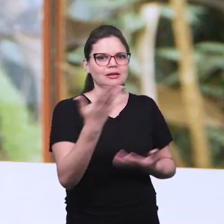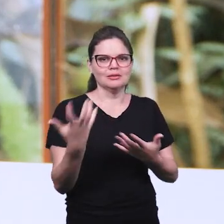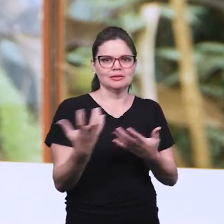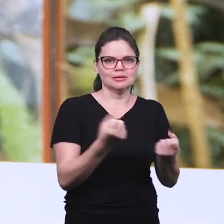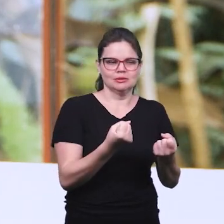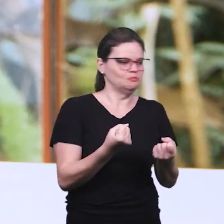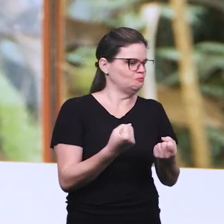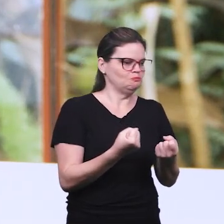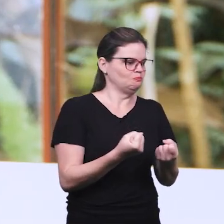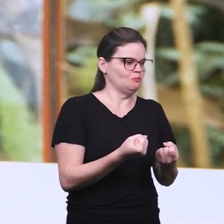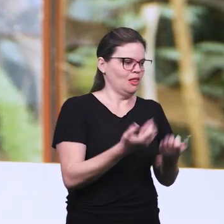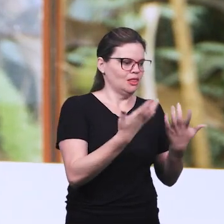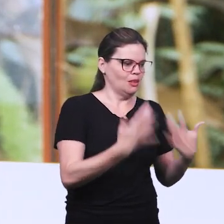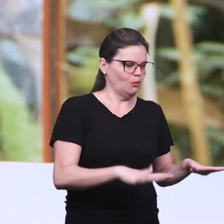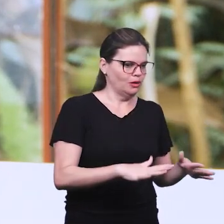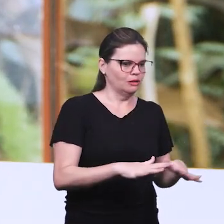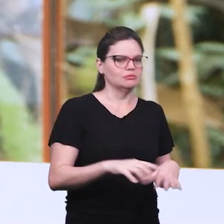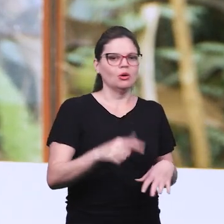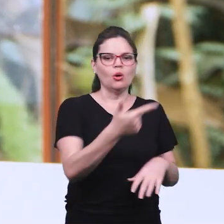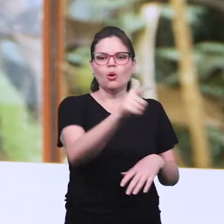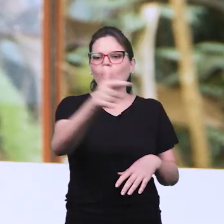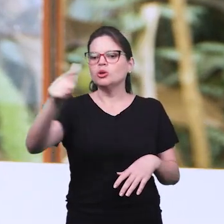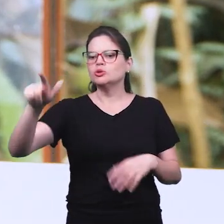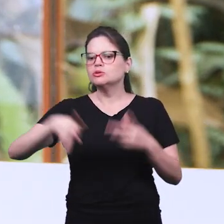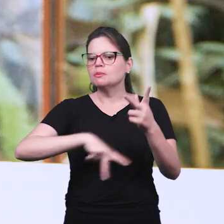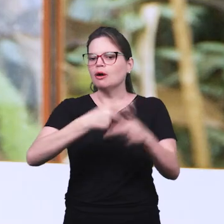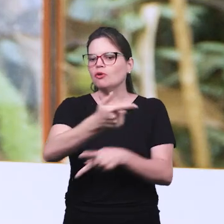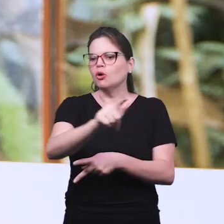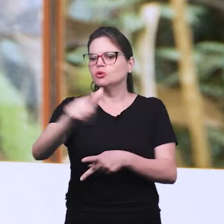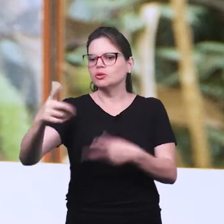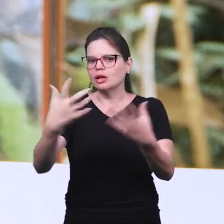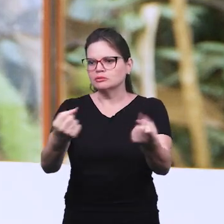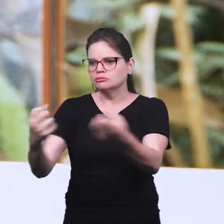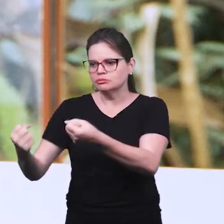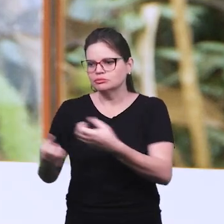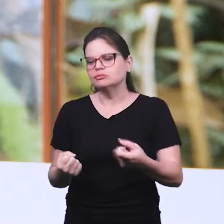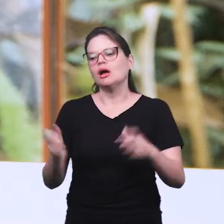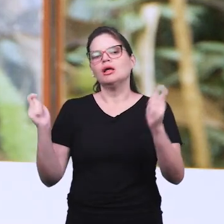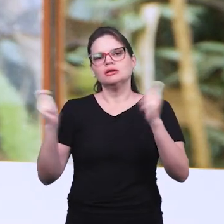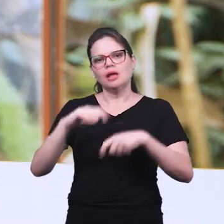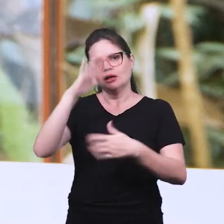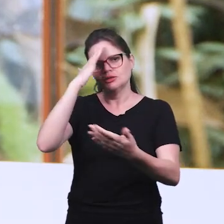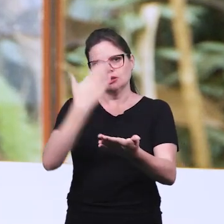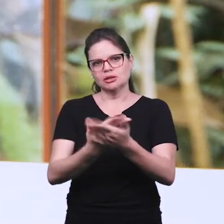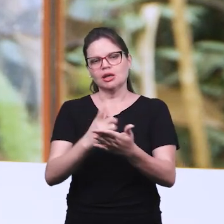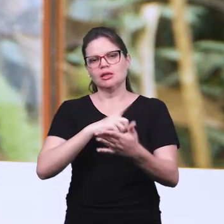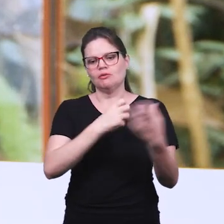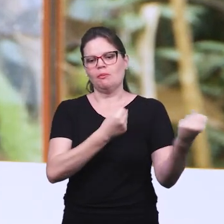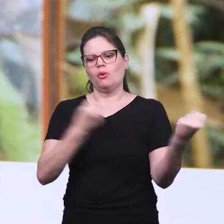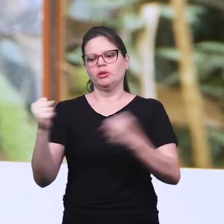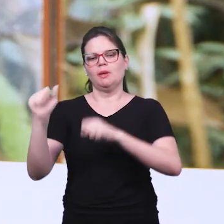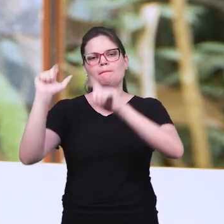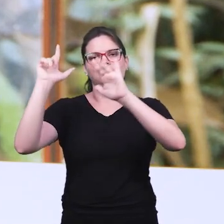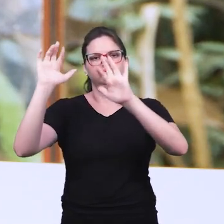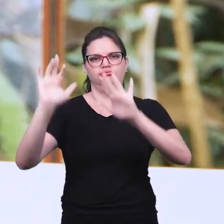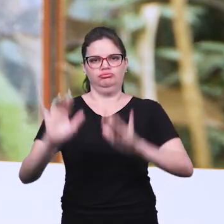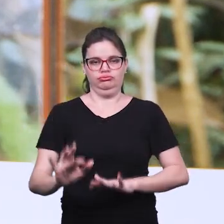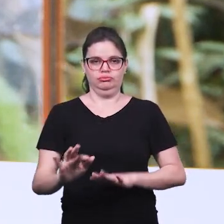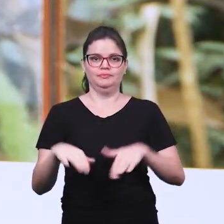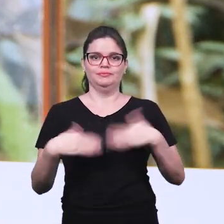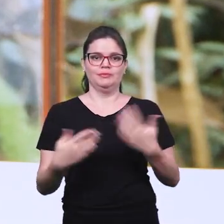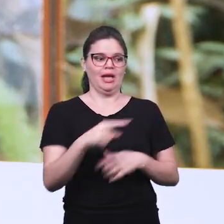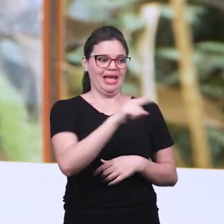deu-lhes o poder de serem feitos filhos de Deus aos que creem no seu nome. Então, na rejeição de Israel, houve um